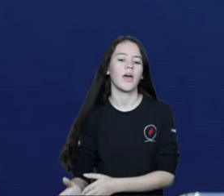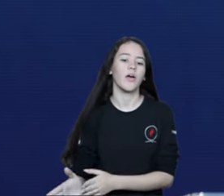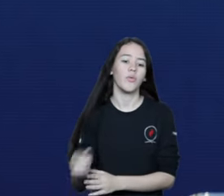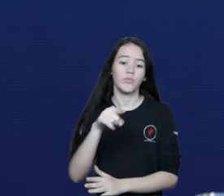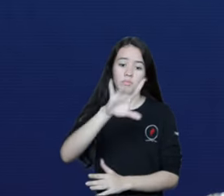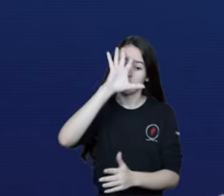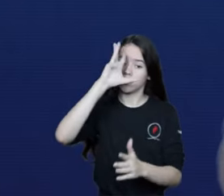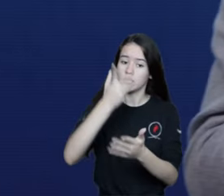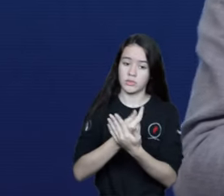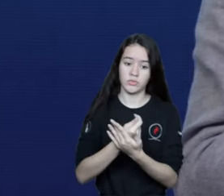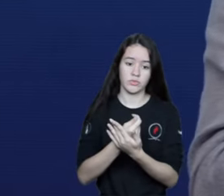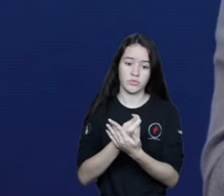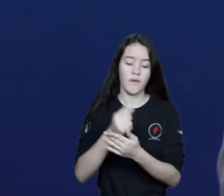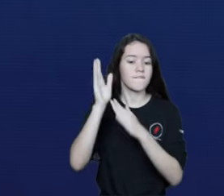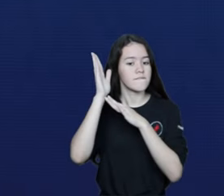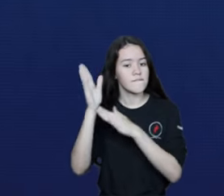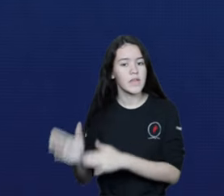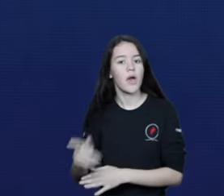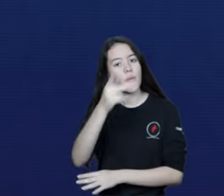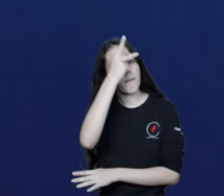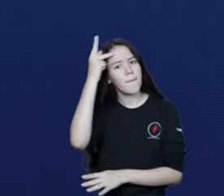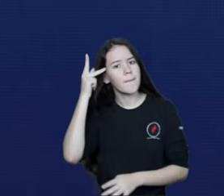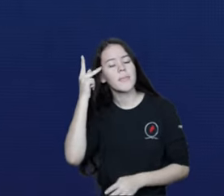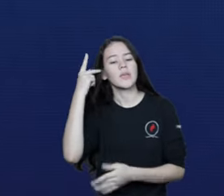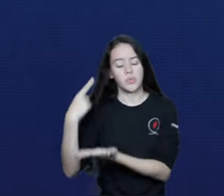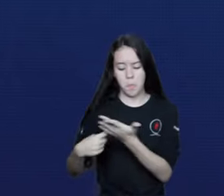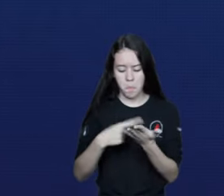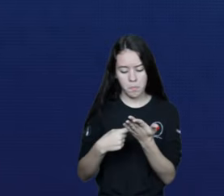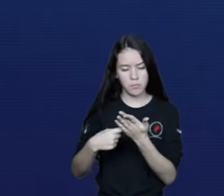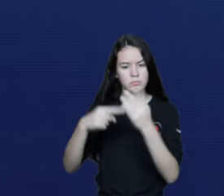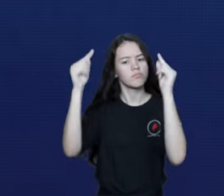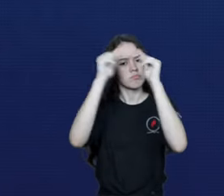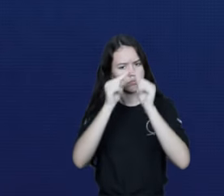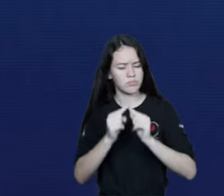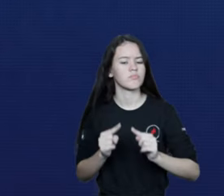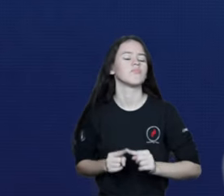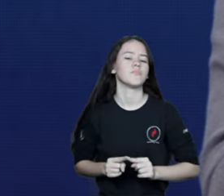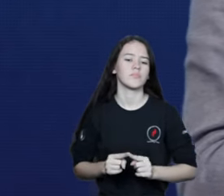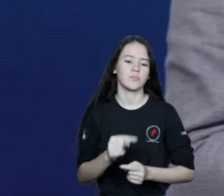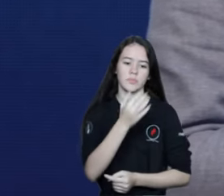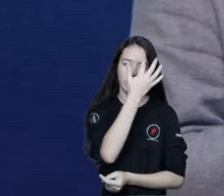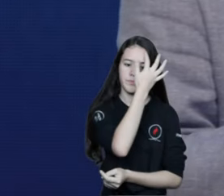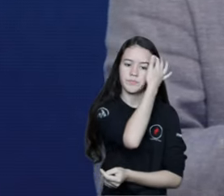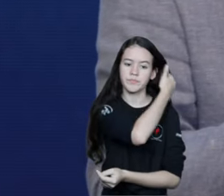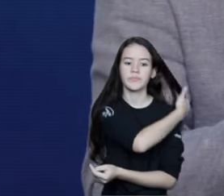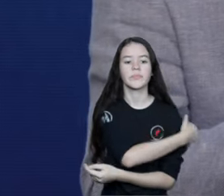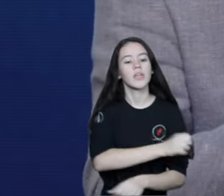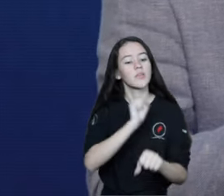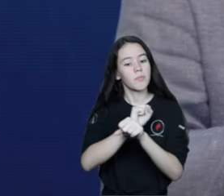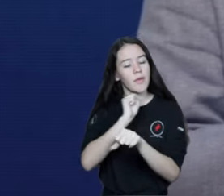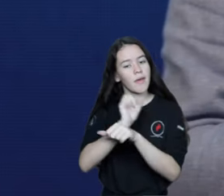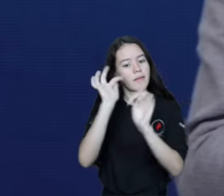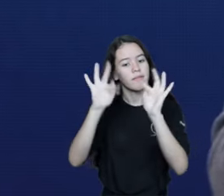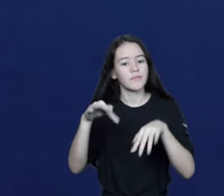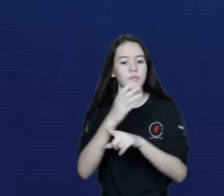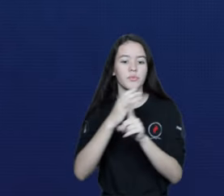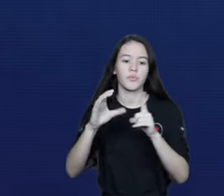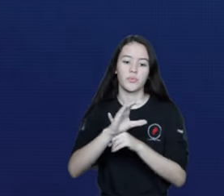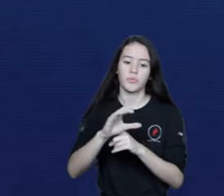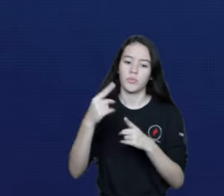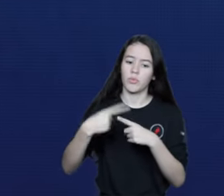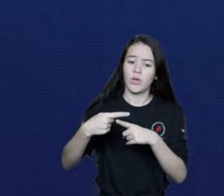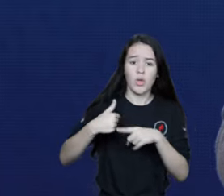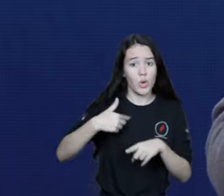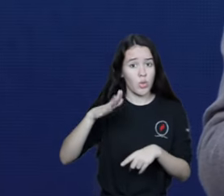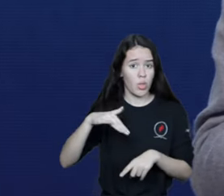decide fiel é aquele que cumpre aquilo que se obriga Espero que terminar porque eu nunca